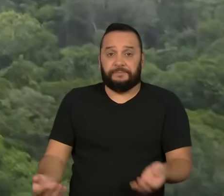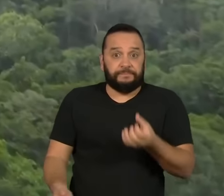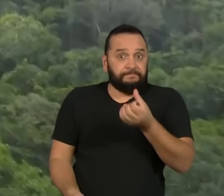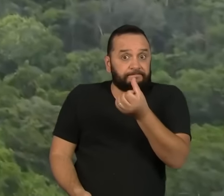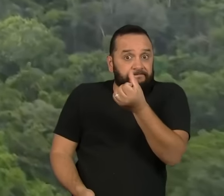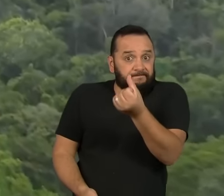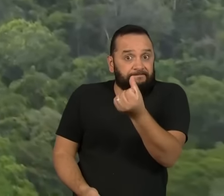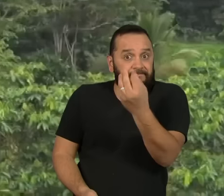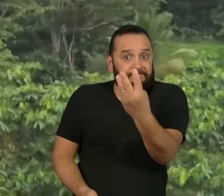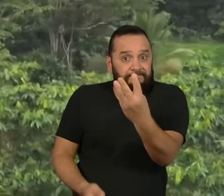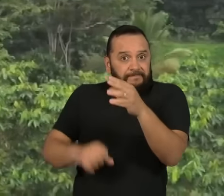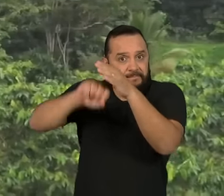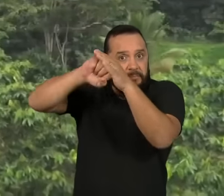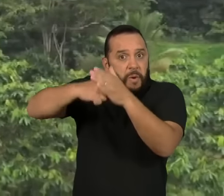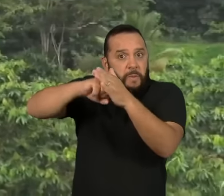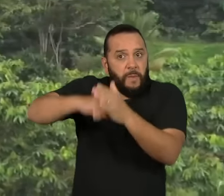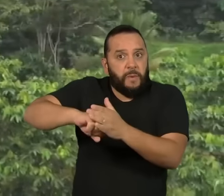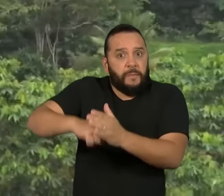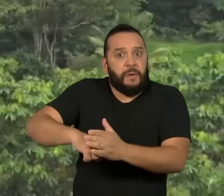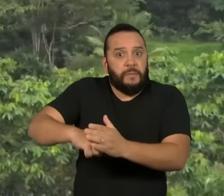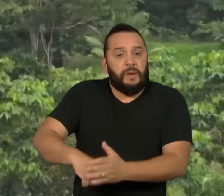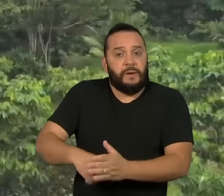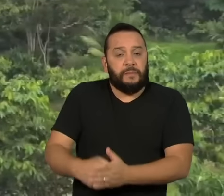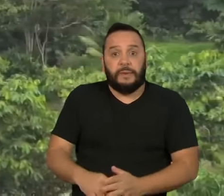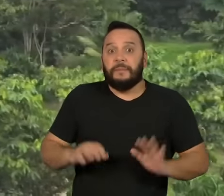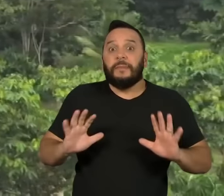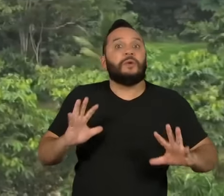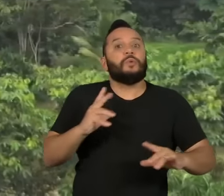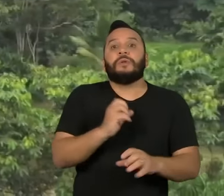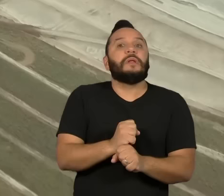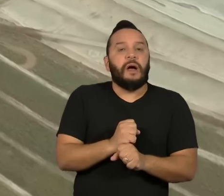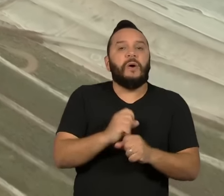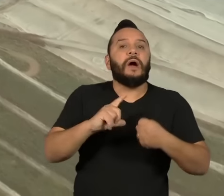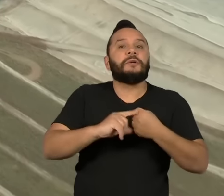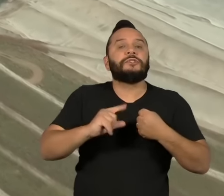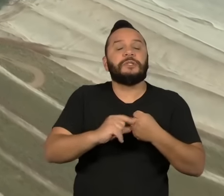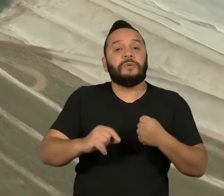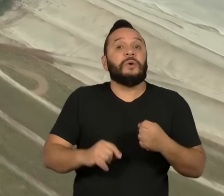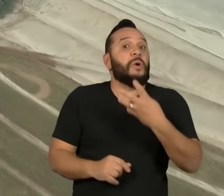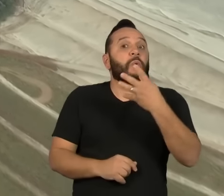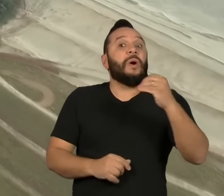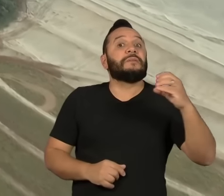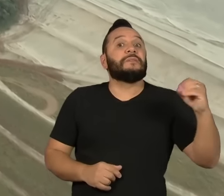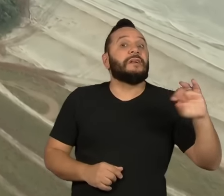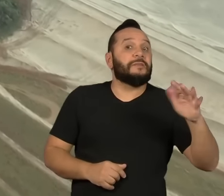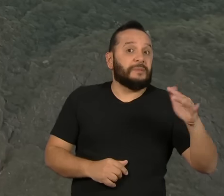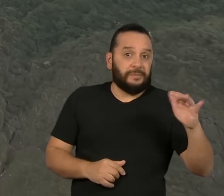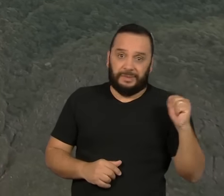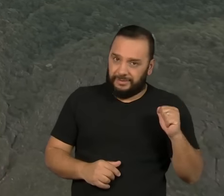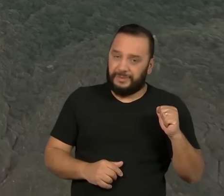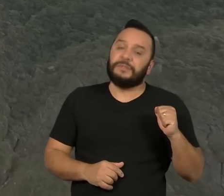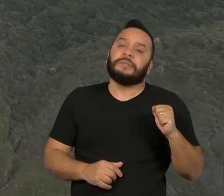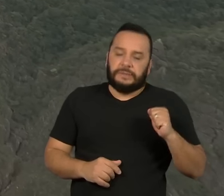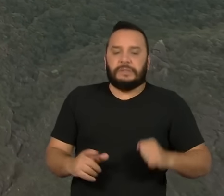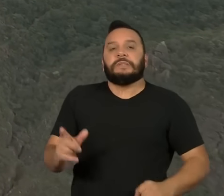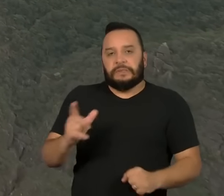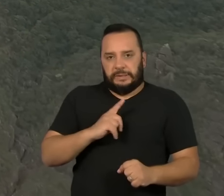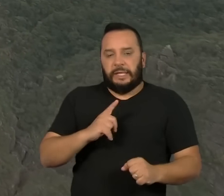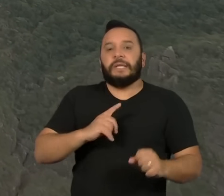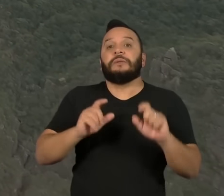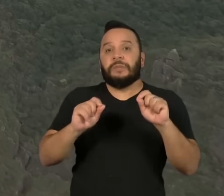vetos presidenciais nos quase 400 artigos do projeto de lei tentam dar segurança jurídica para